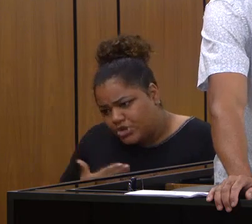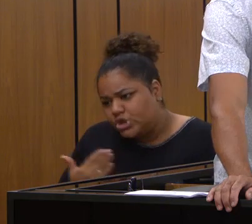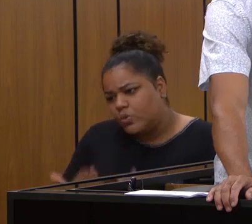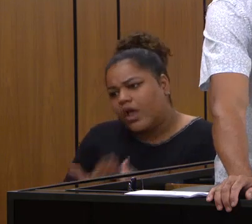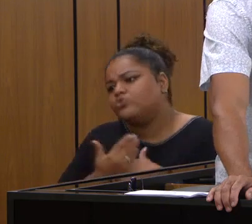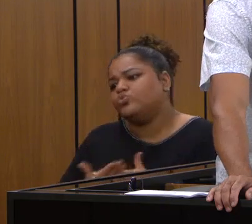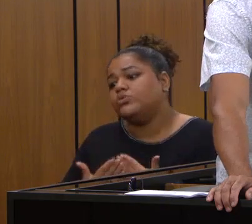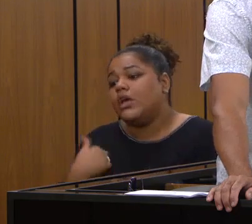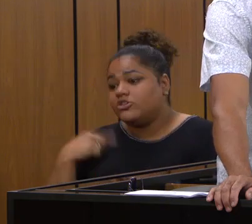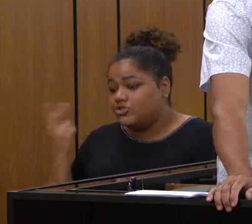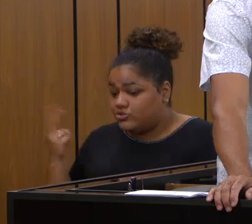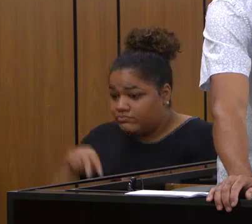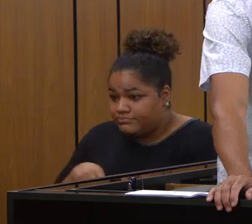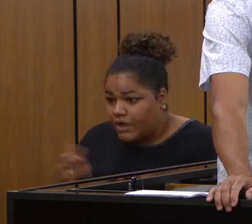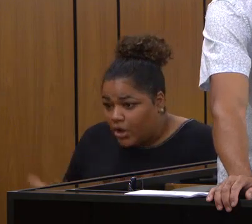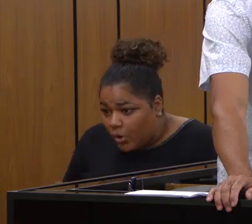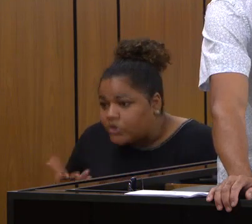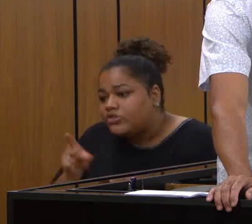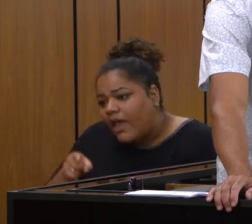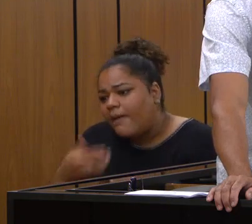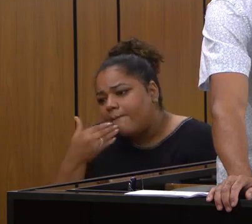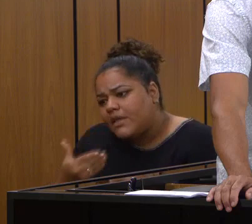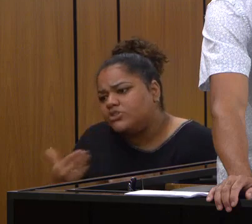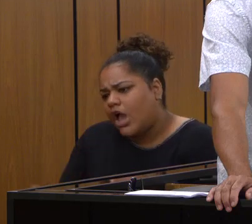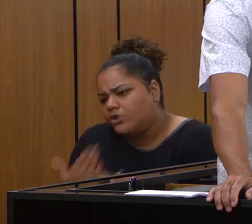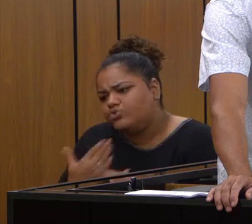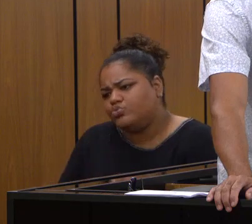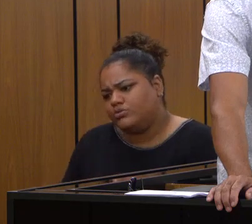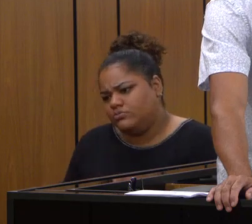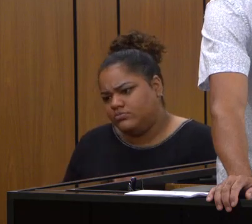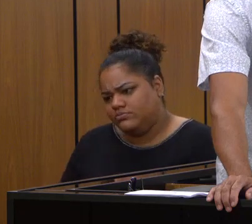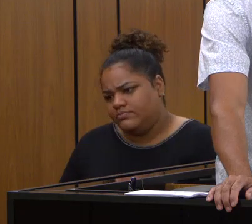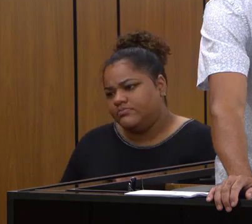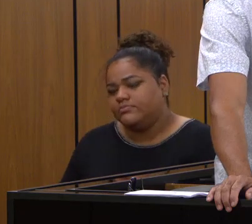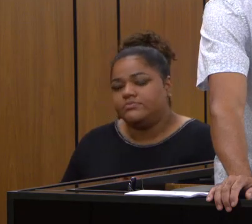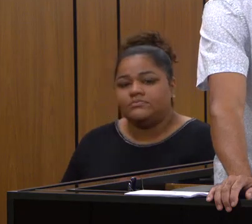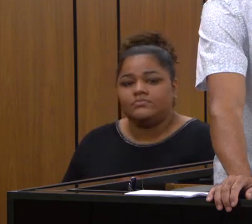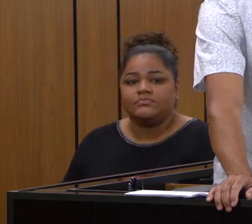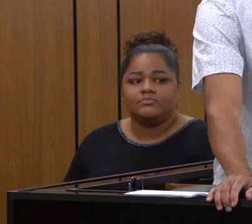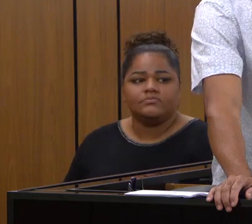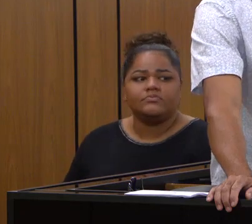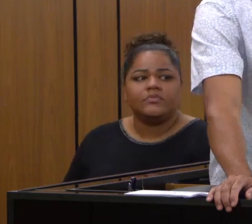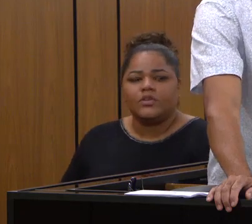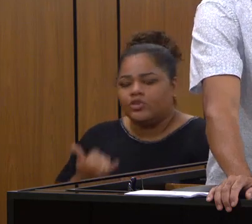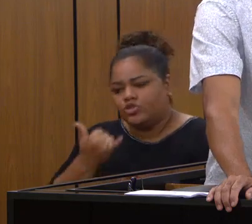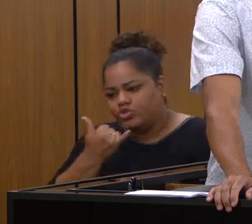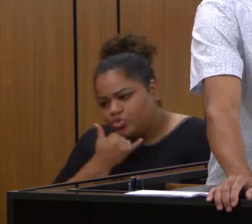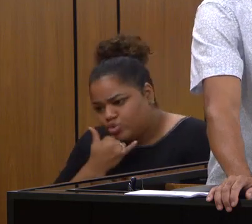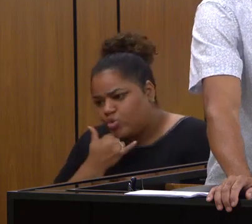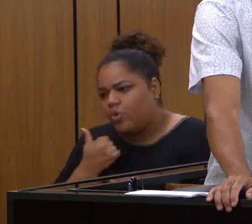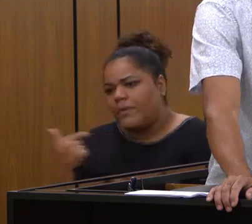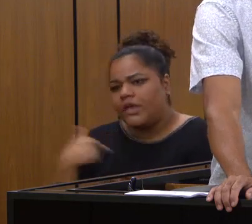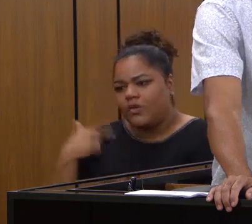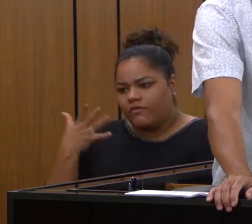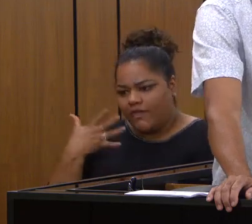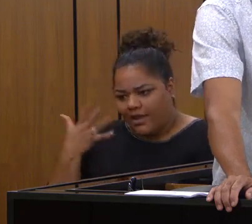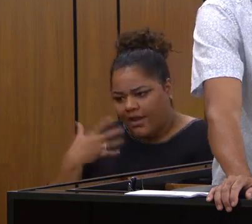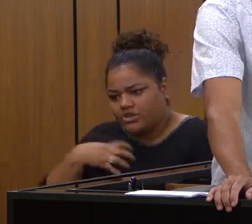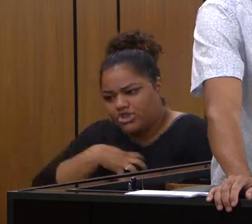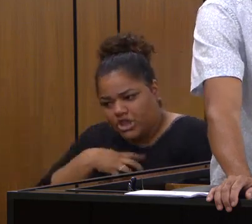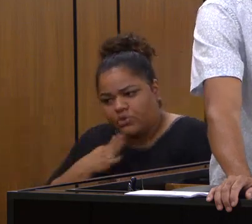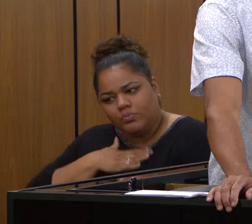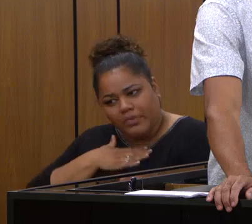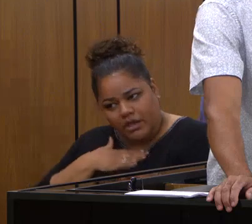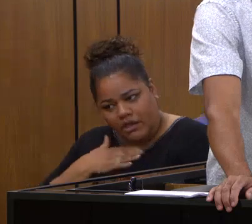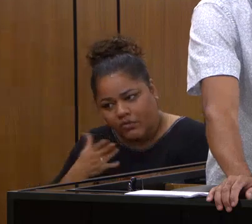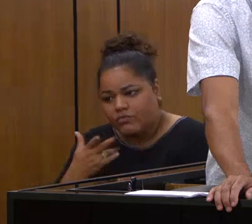aqui buscar ajuda né E aí é isso aí e eu peço desculpas aí pela minha fala o meu jeito de falar